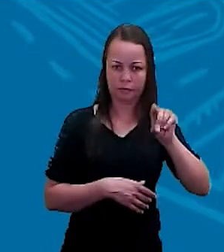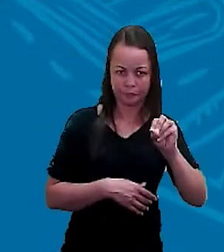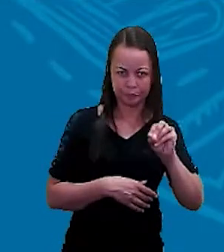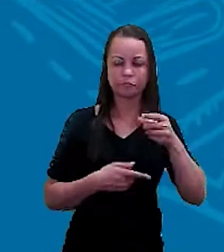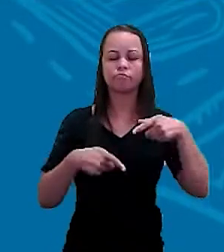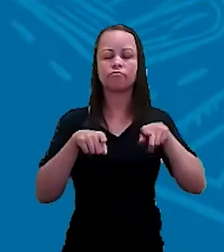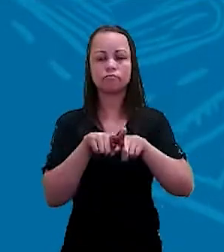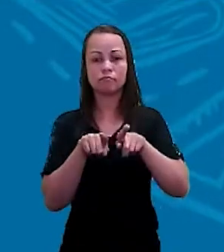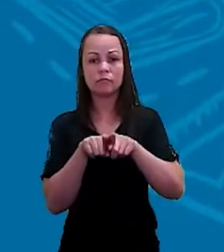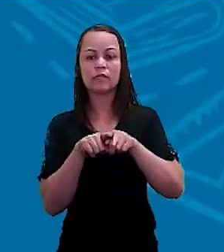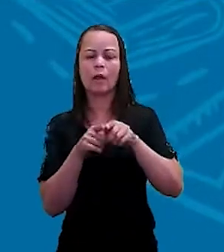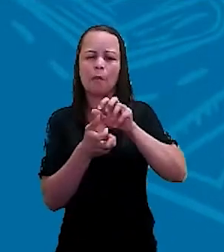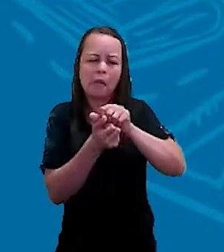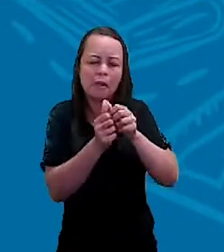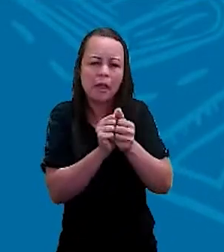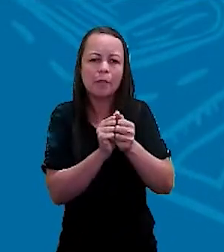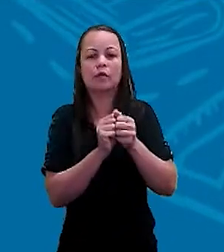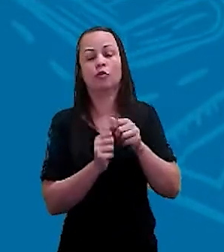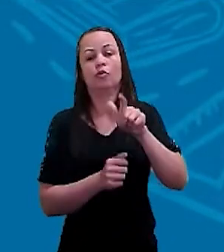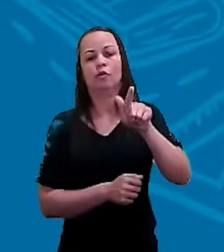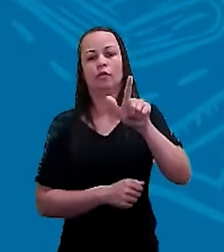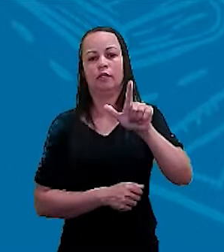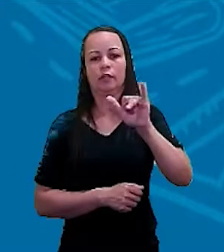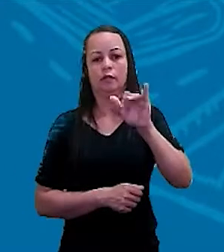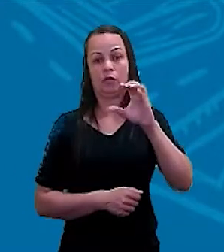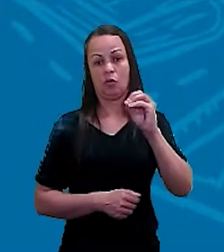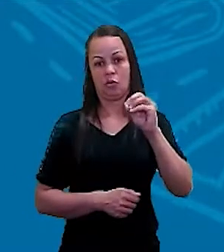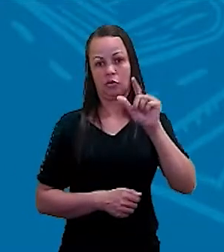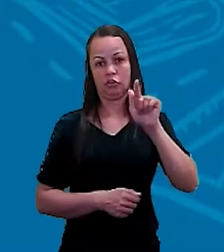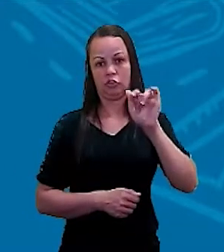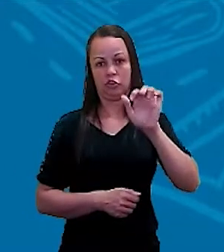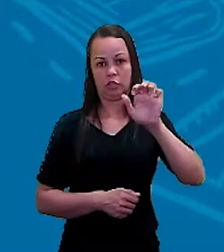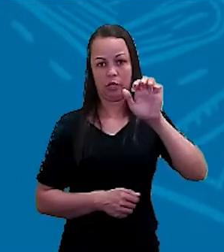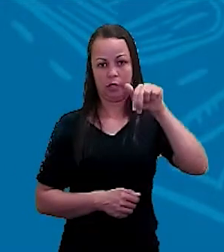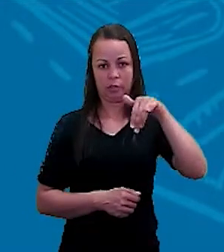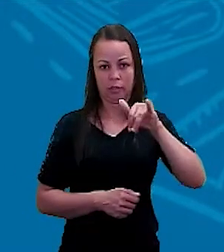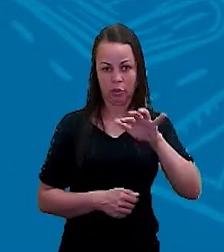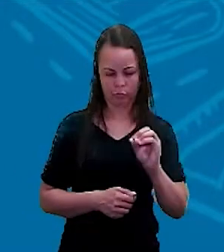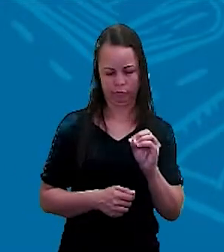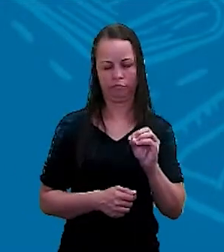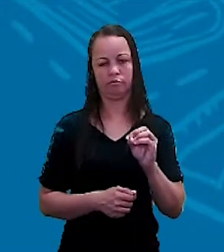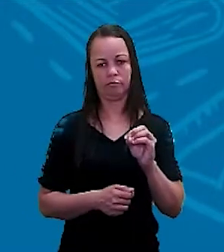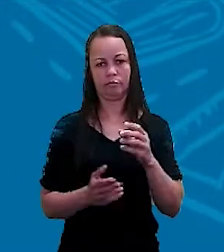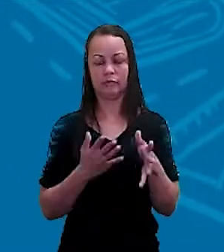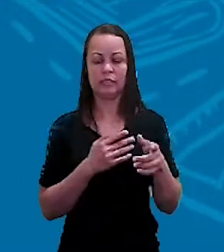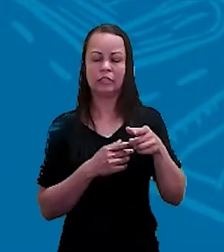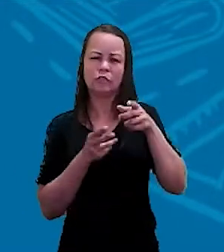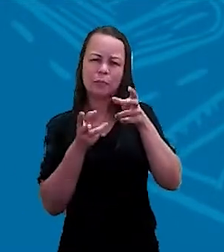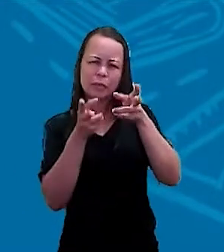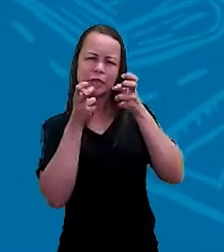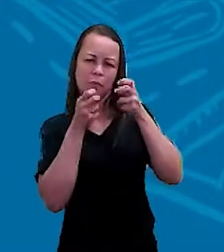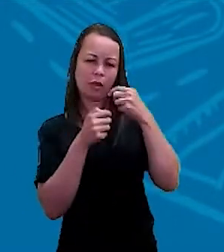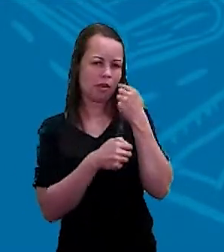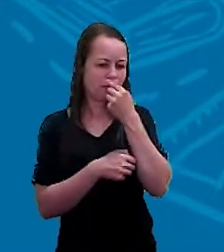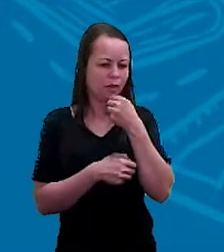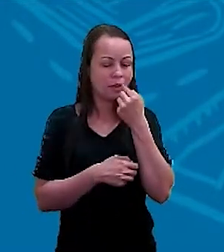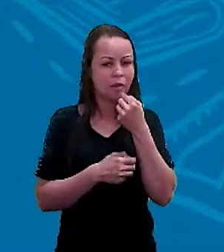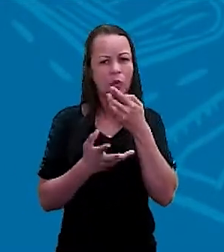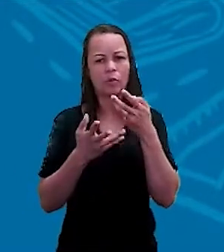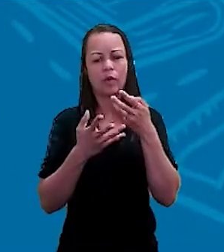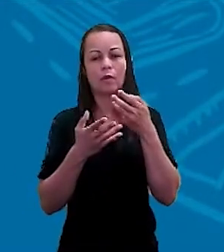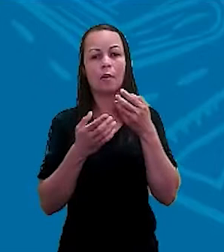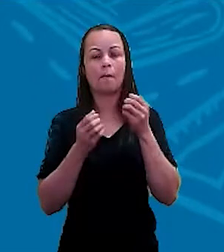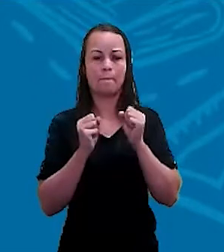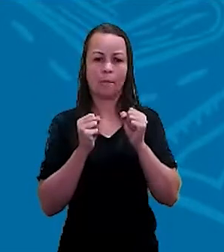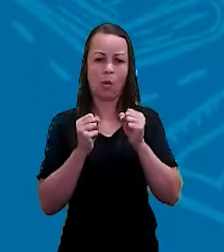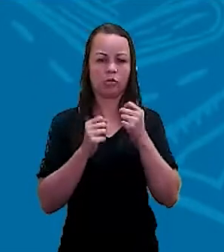também do glicogênio. Então fica essa informação que eu acho que é relevante. E aí, se você perceber, na boca tem esse início, né? E a gente pode dividir a boca,